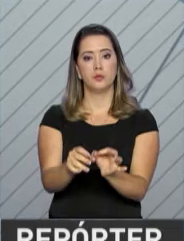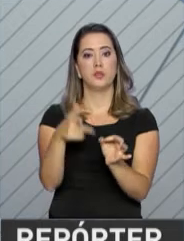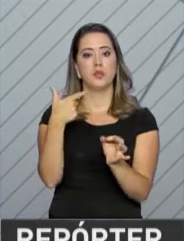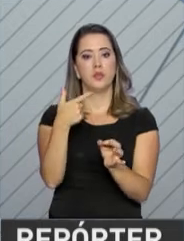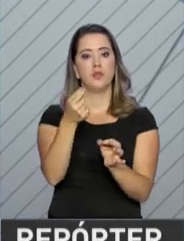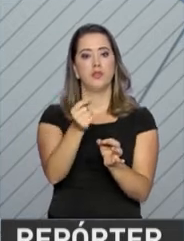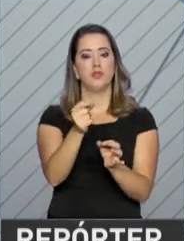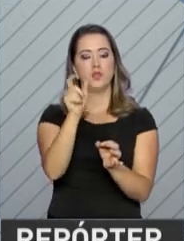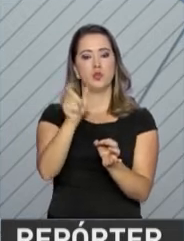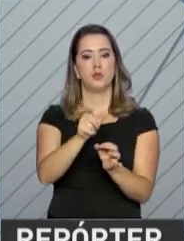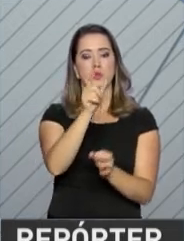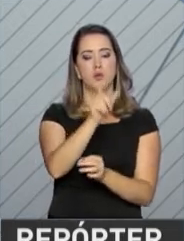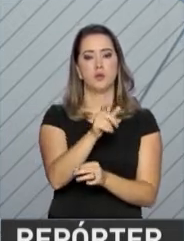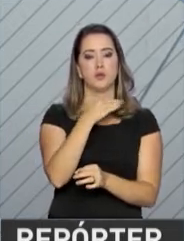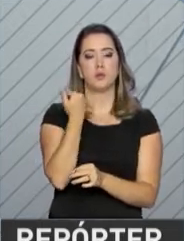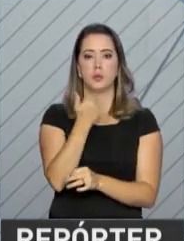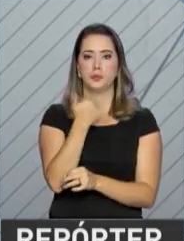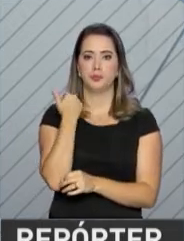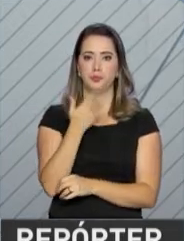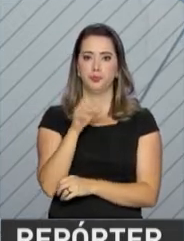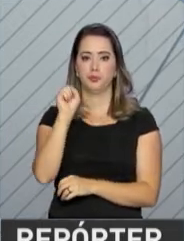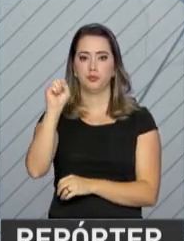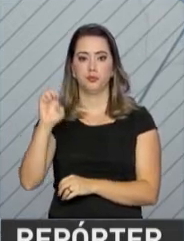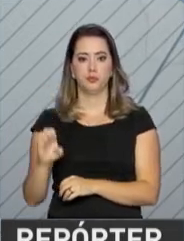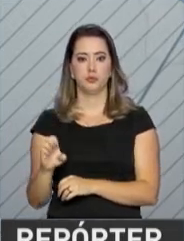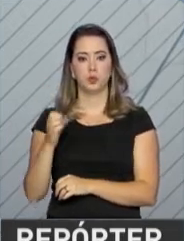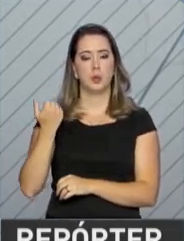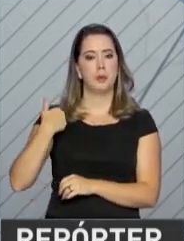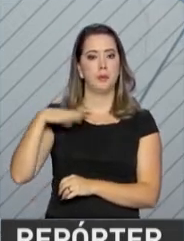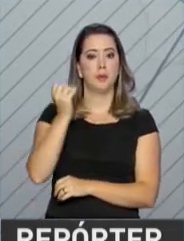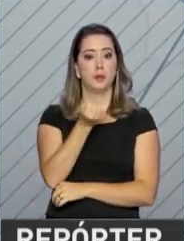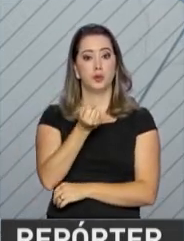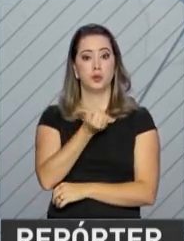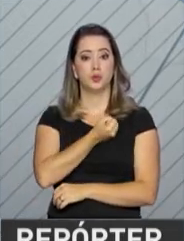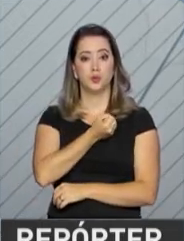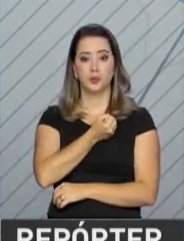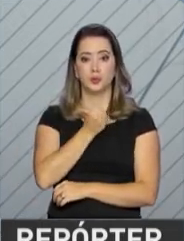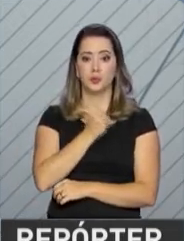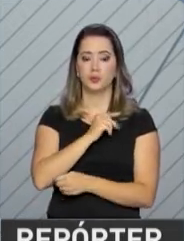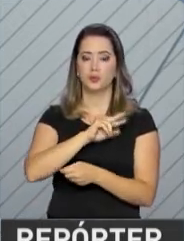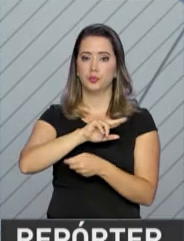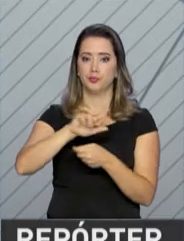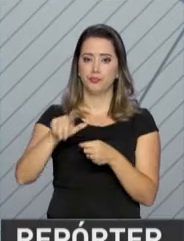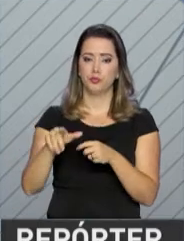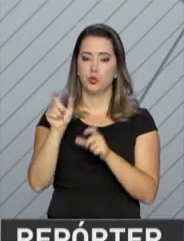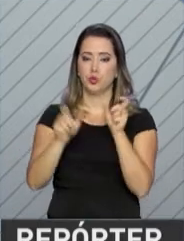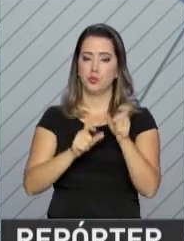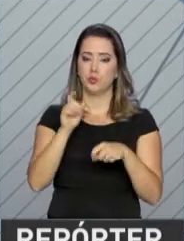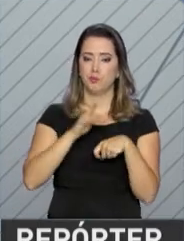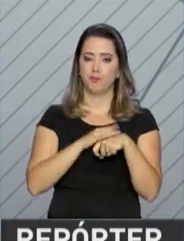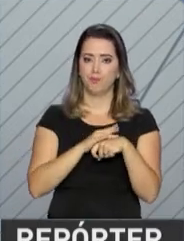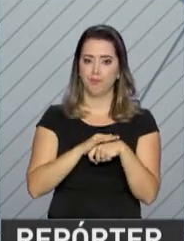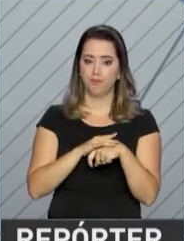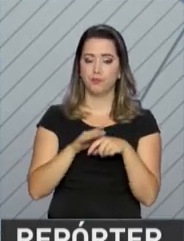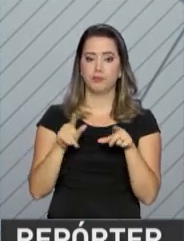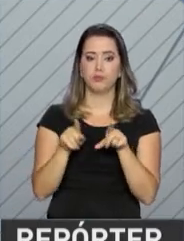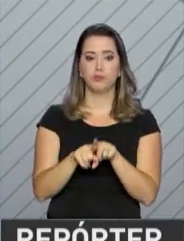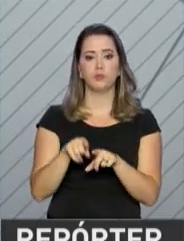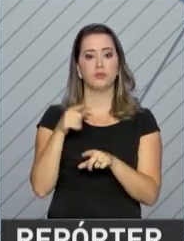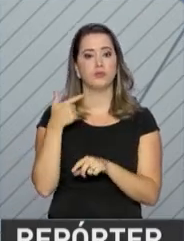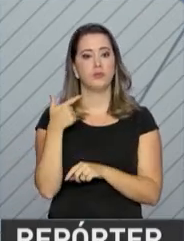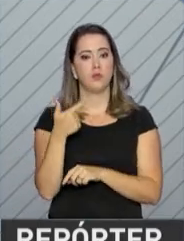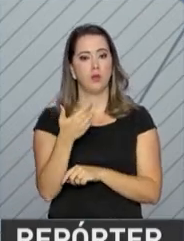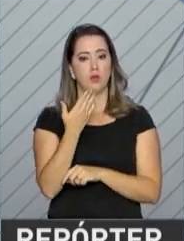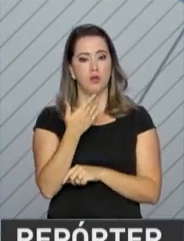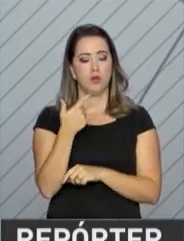pessoas morreram. A região sudeste foi a que registrou o maior número de notificações. Em São Paulo foram 223,